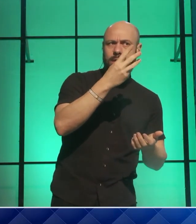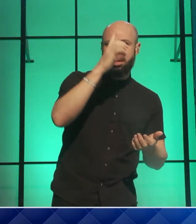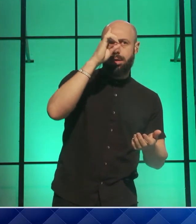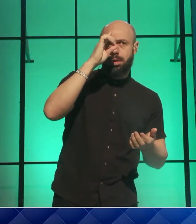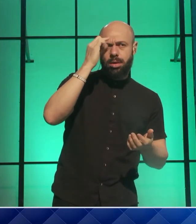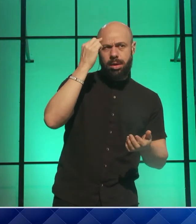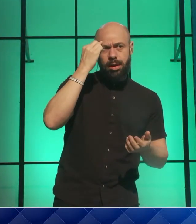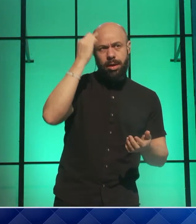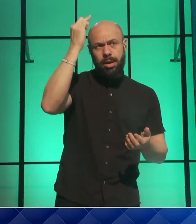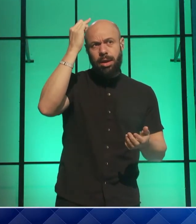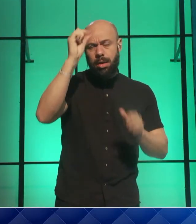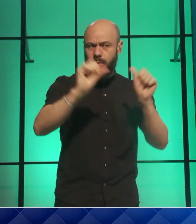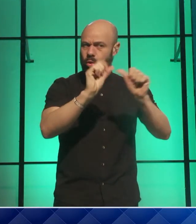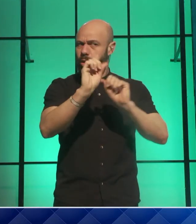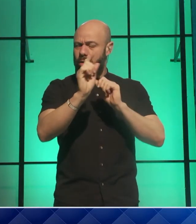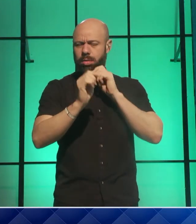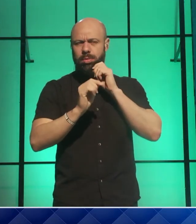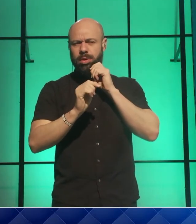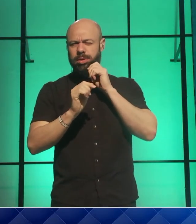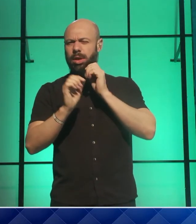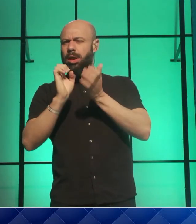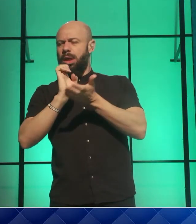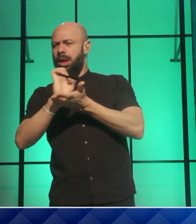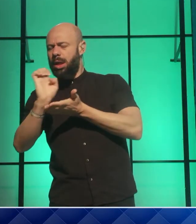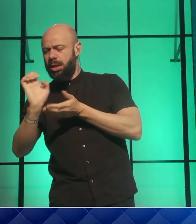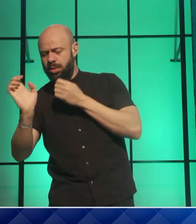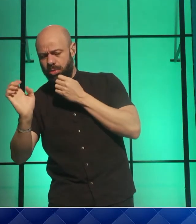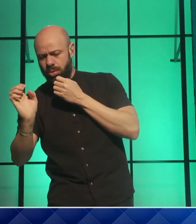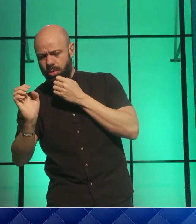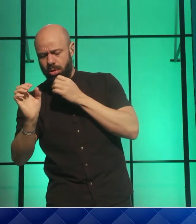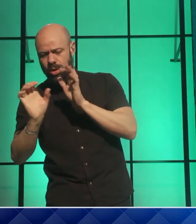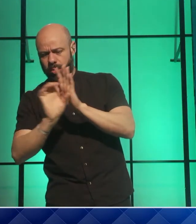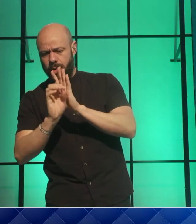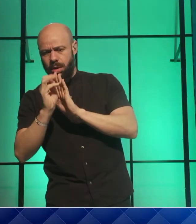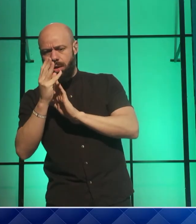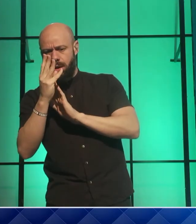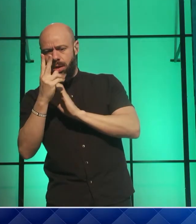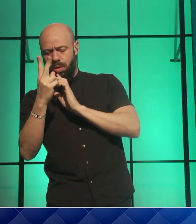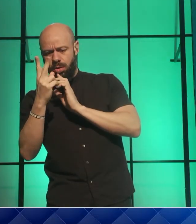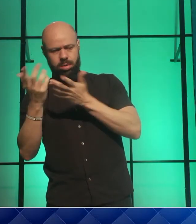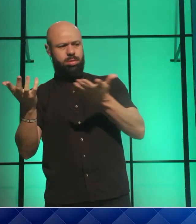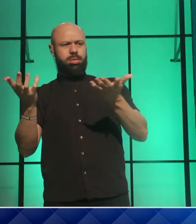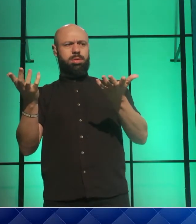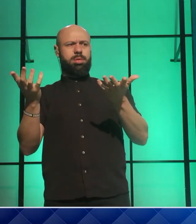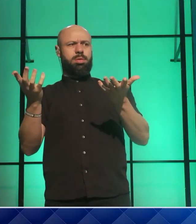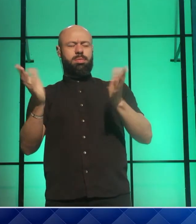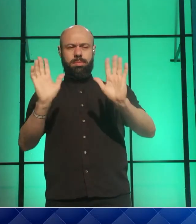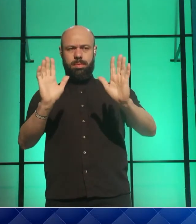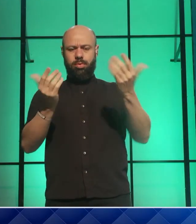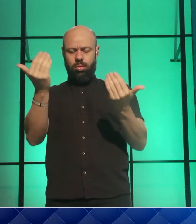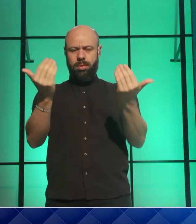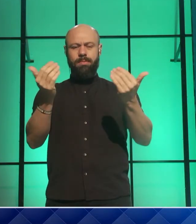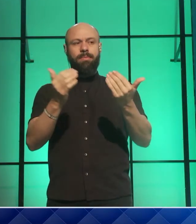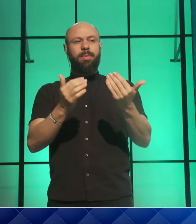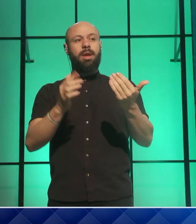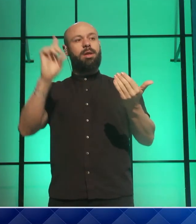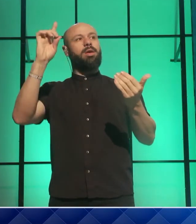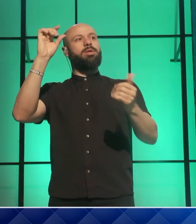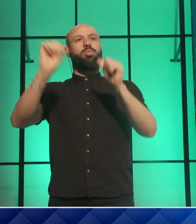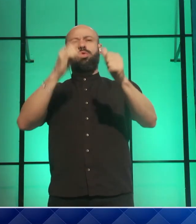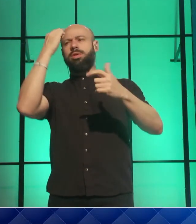Mas agora em Êxodo 32, o verso 14 diz assim, então o Senhor Deus mudou de